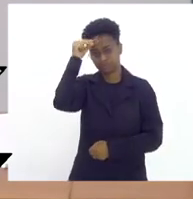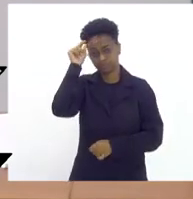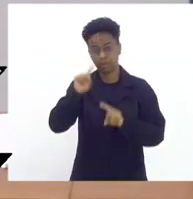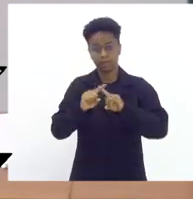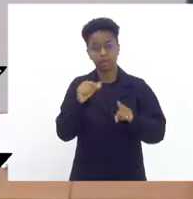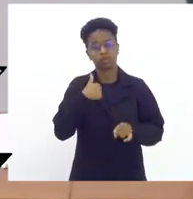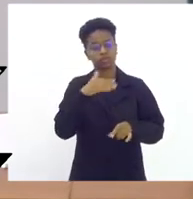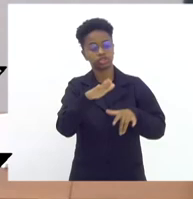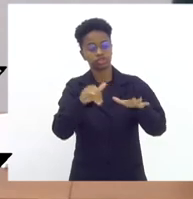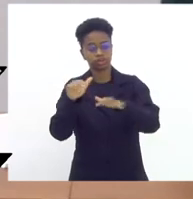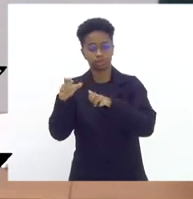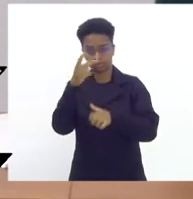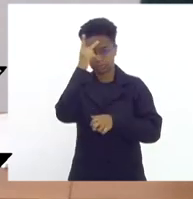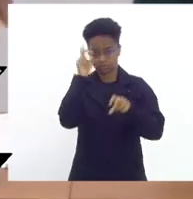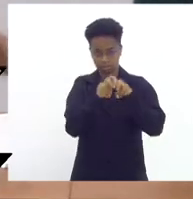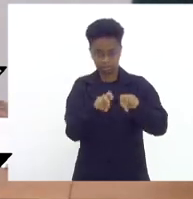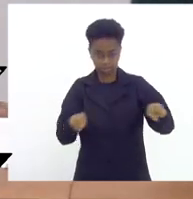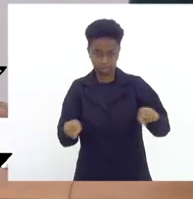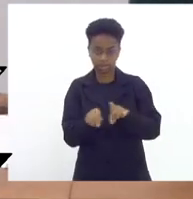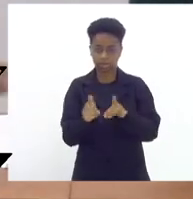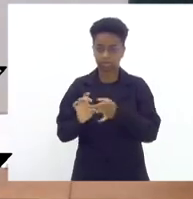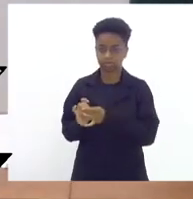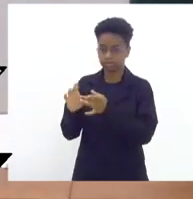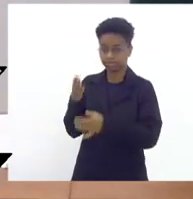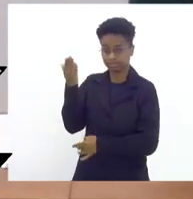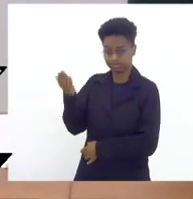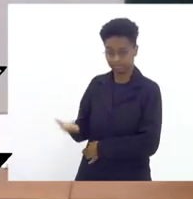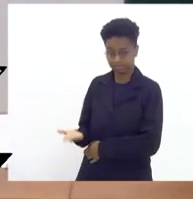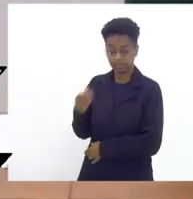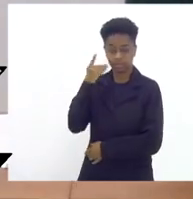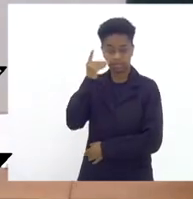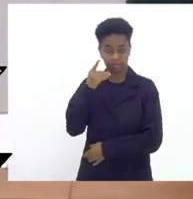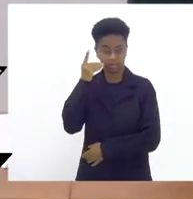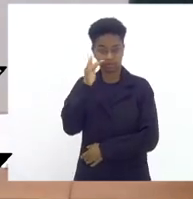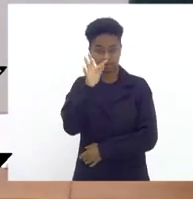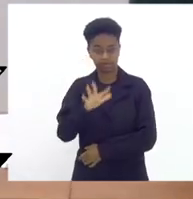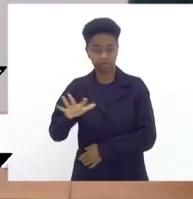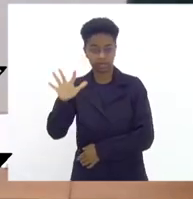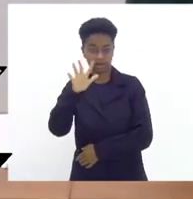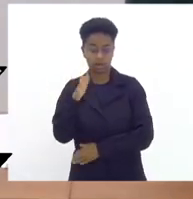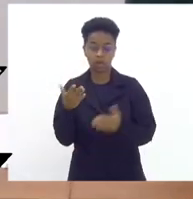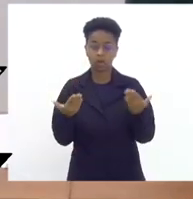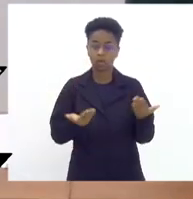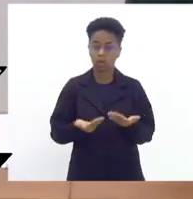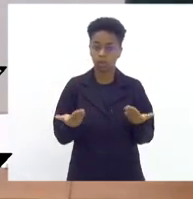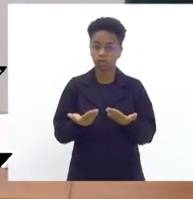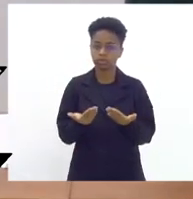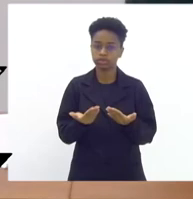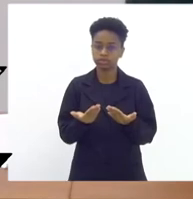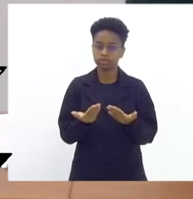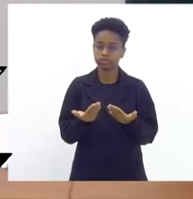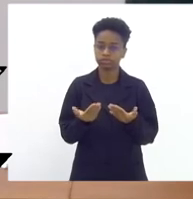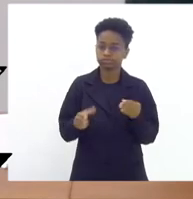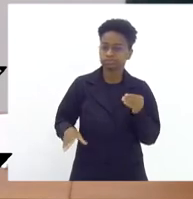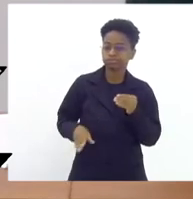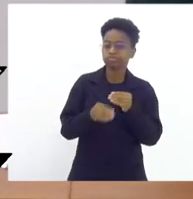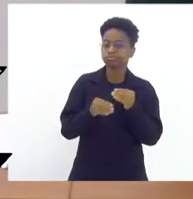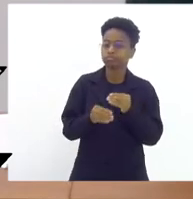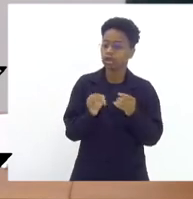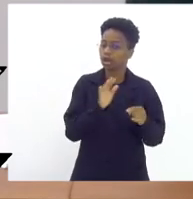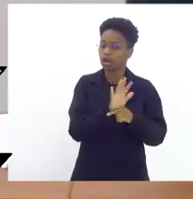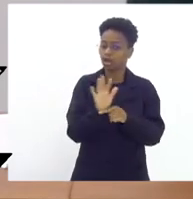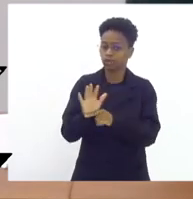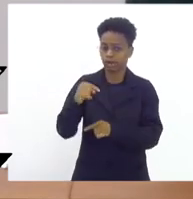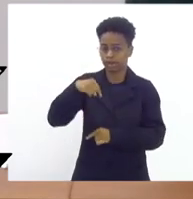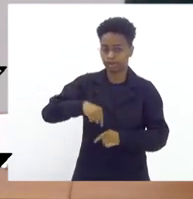da mesa e passaria a palavra aqui também para o nosso querido deputado federal que hoje vem a brilhantar e acrescentar muito nessa